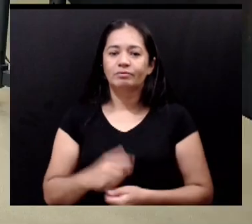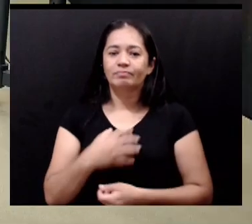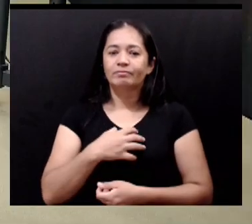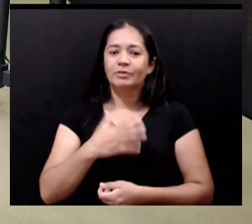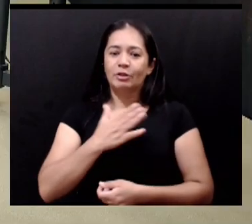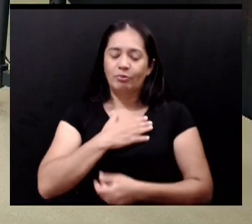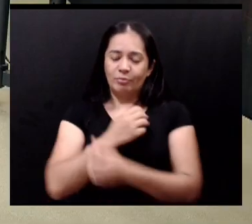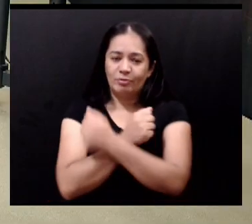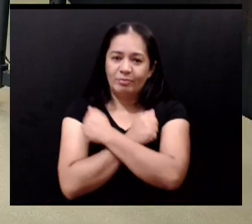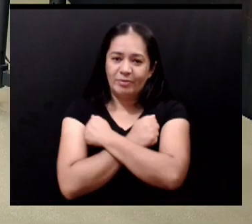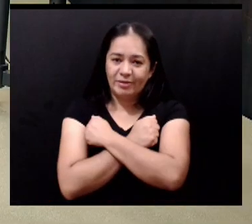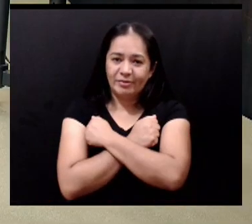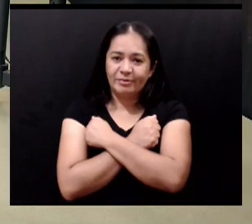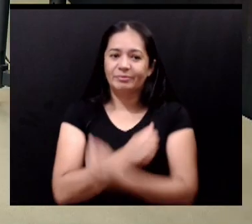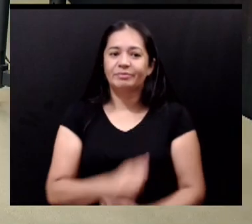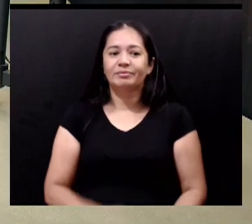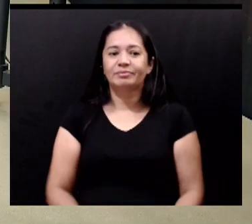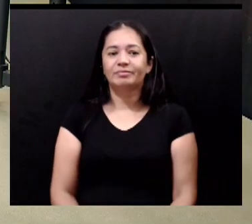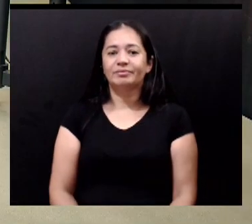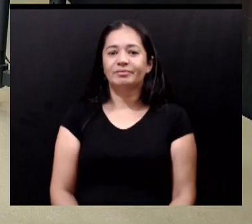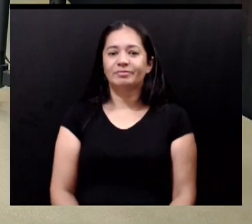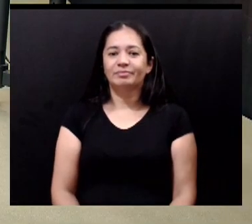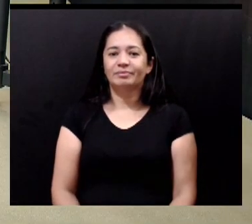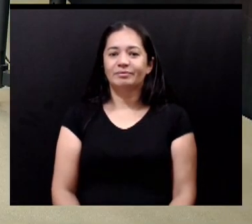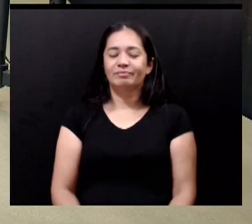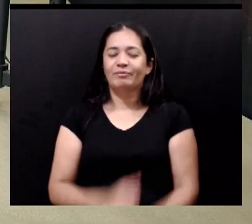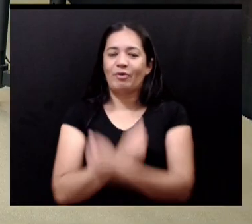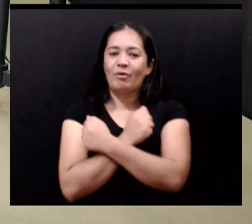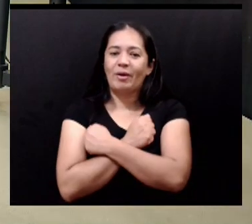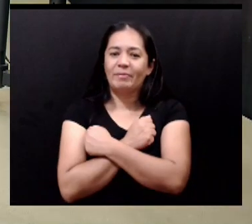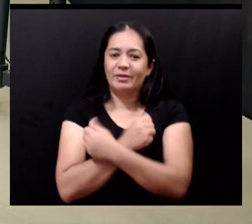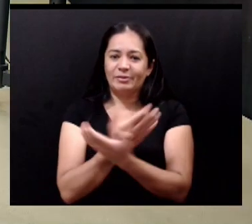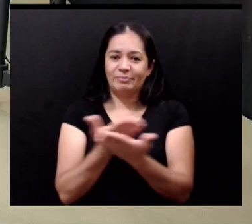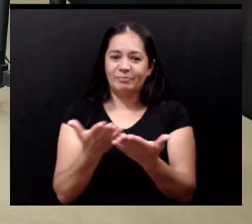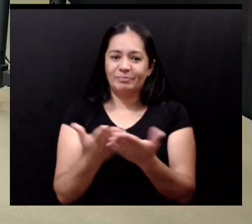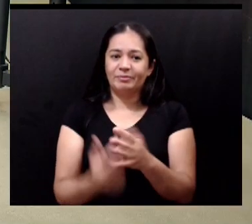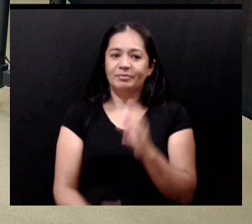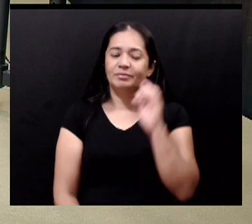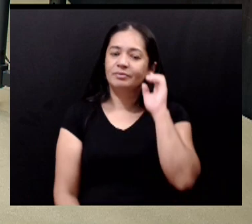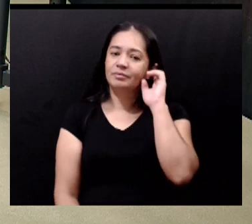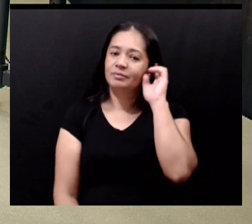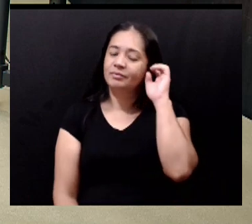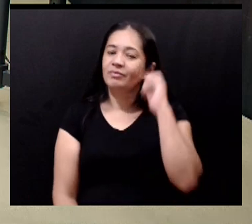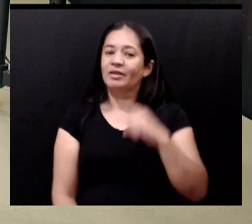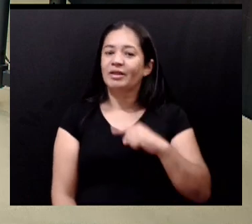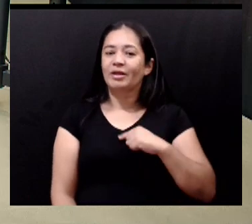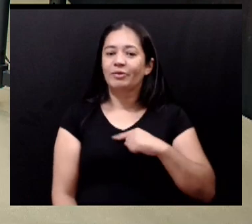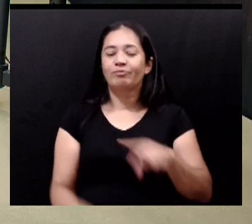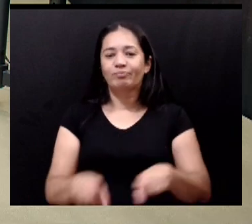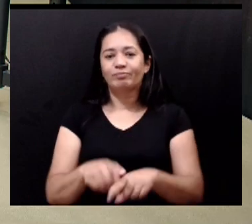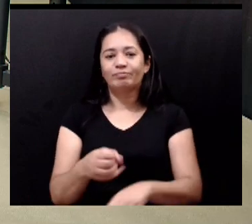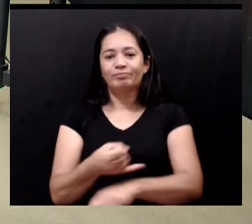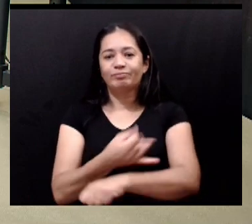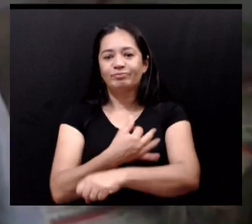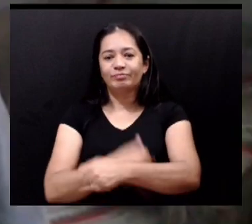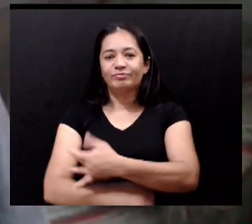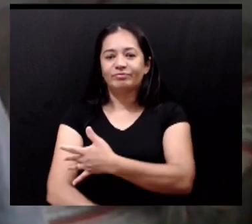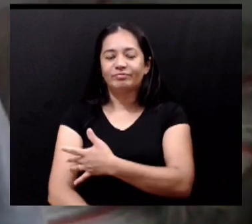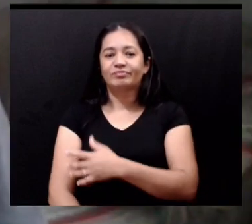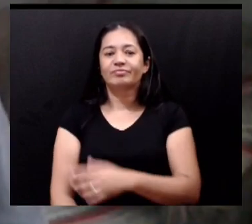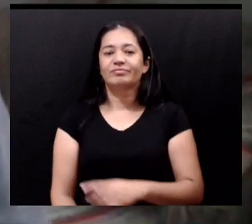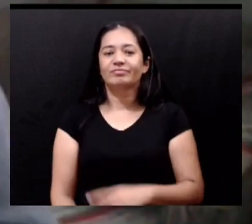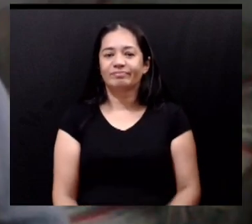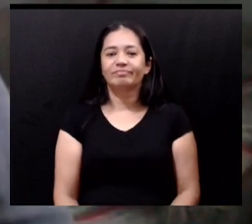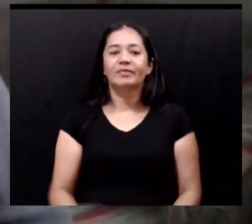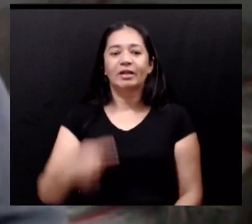viu? Ana, né? Um forte abraço em você. Marília, eu também me emocionei aqui. Eu também.